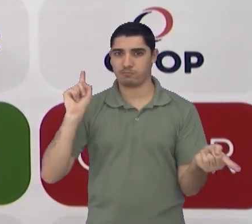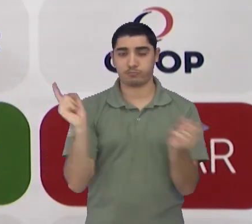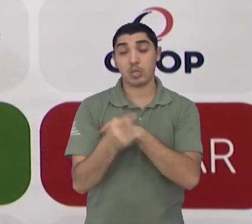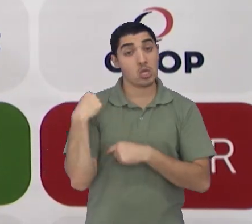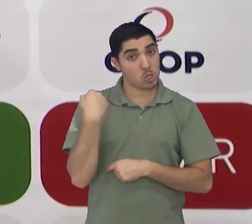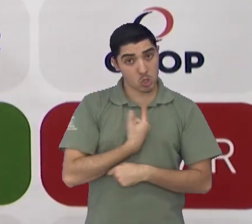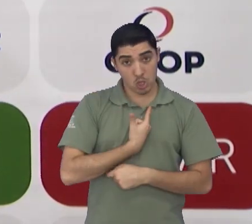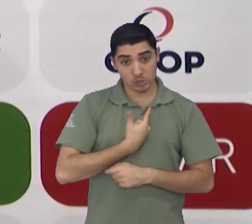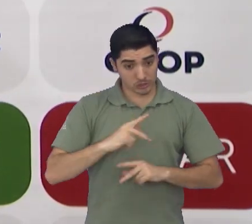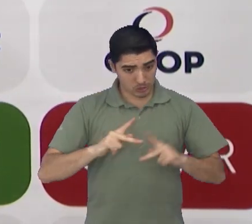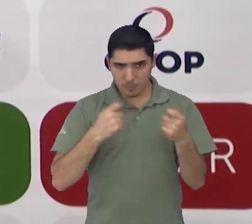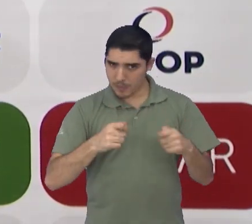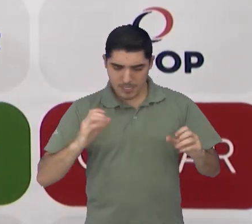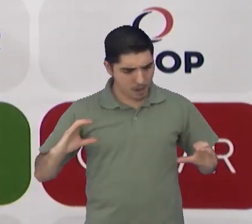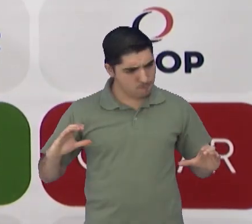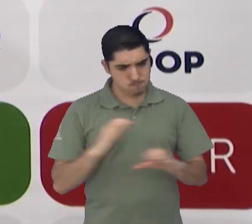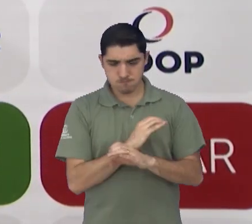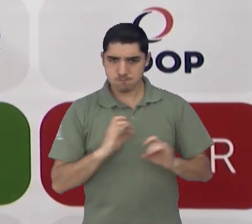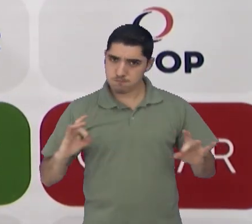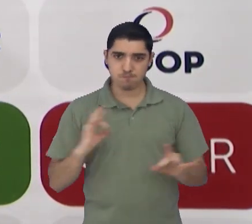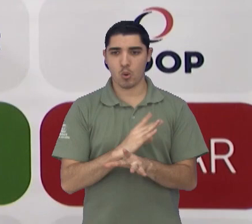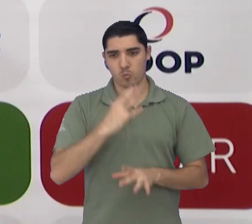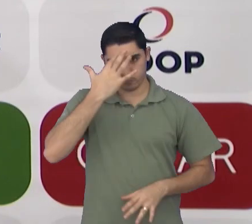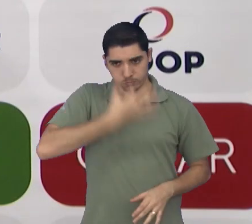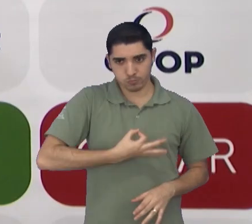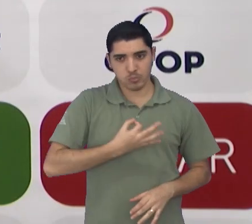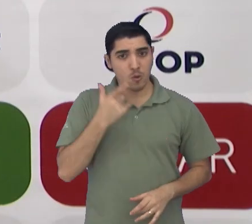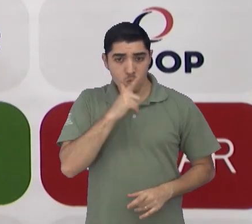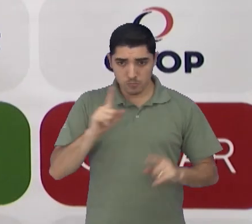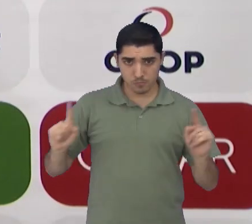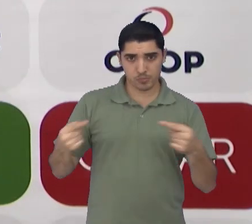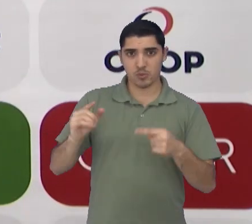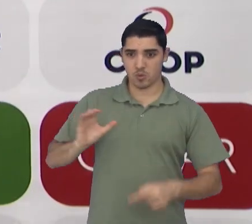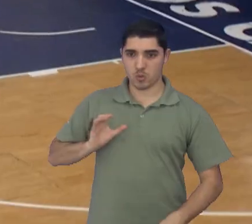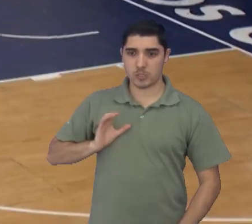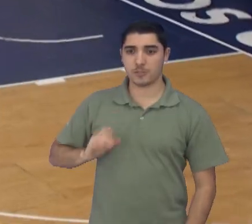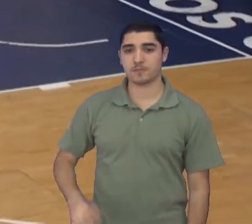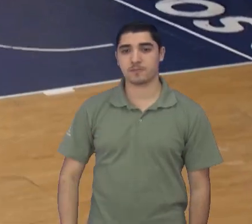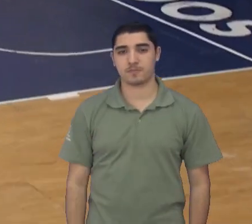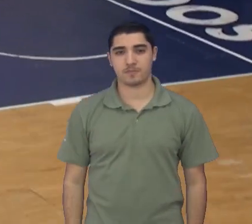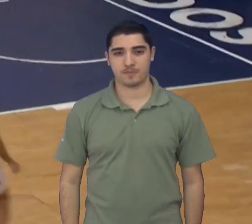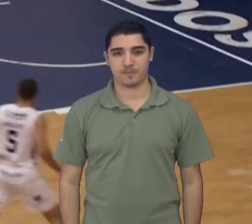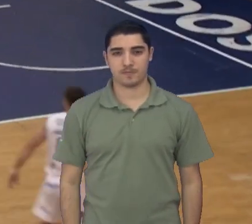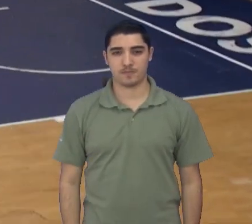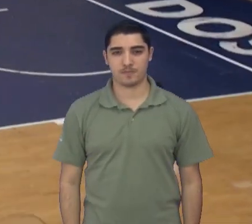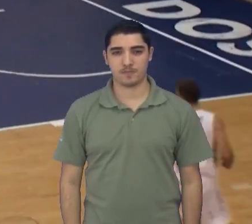preparados para ganhar esse playoff contra Corinthians.